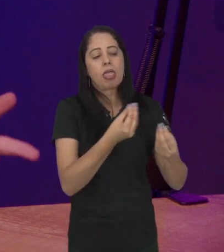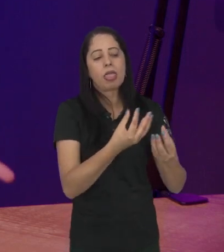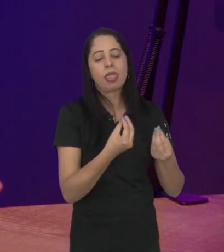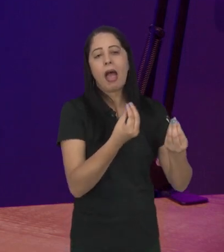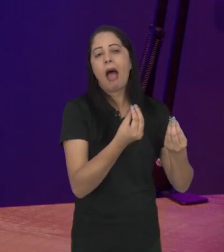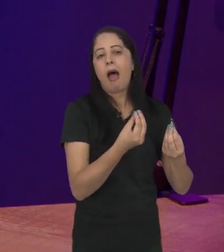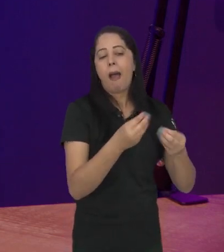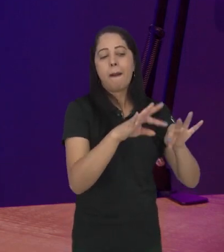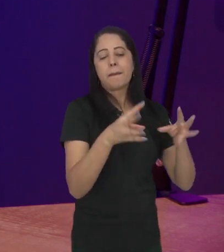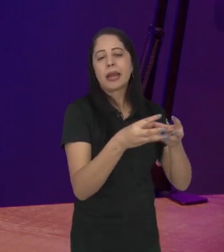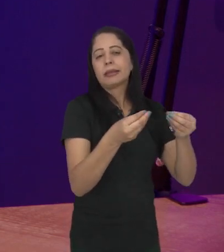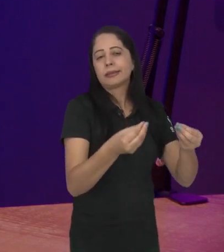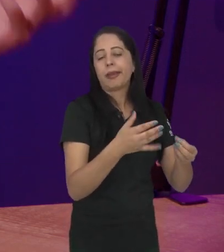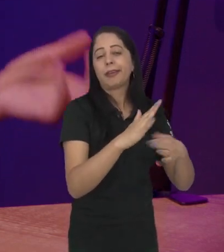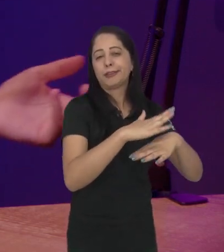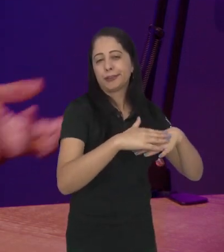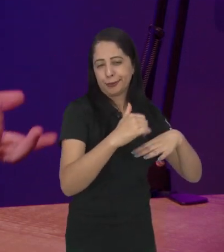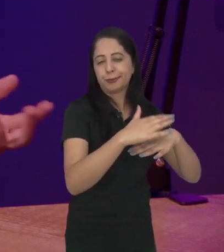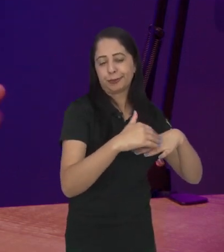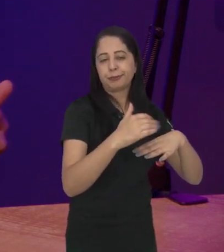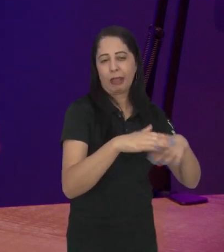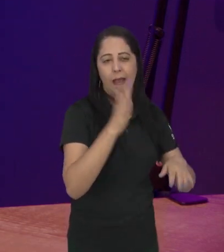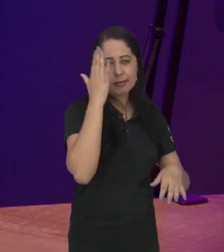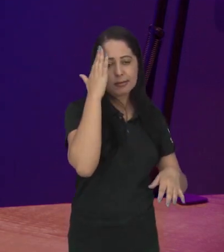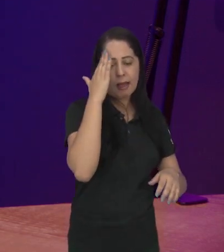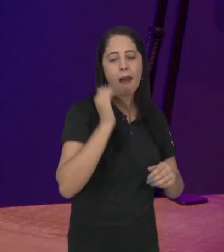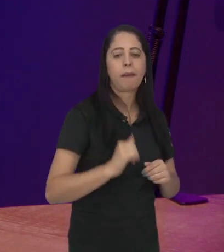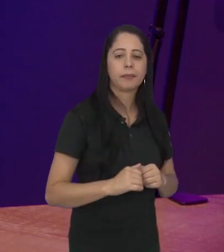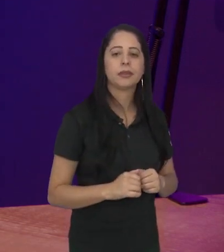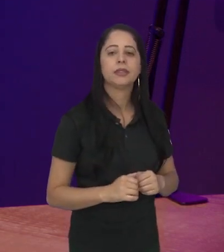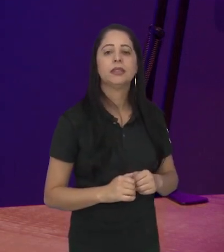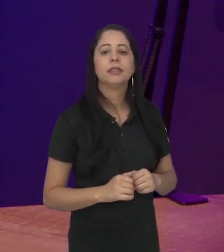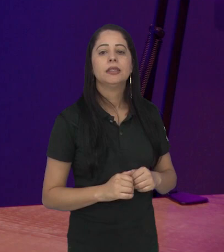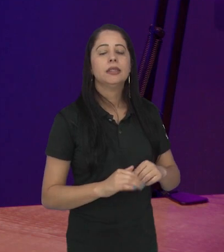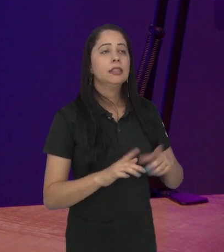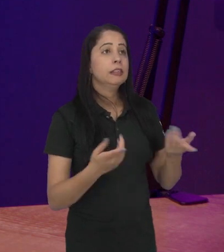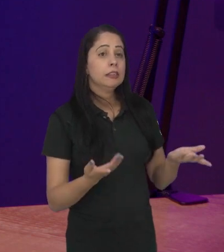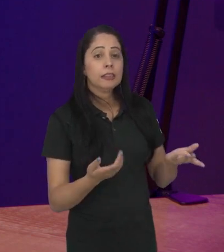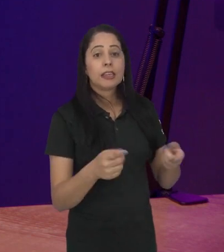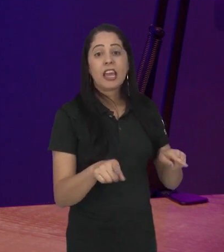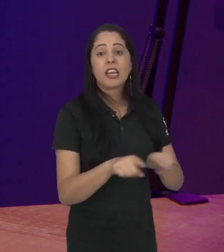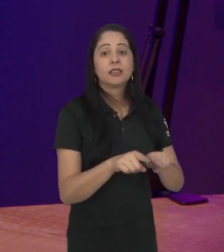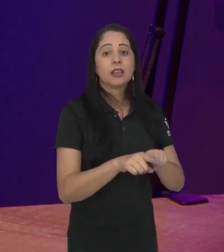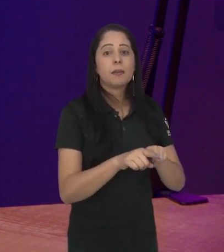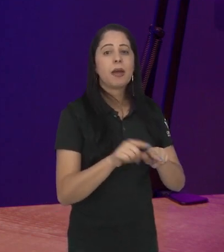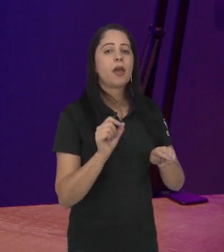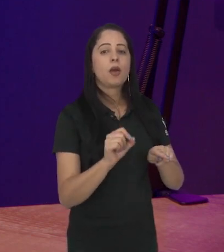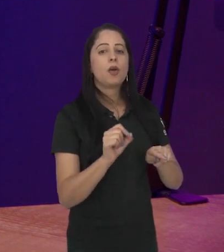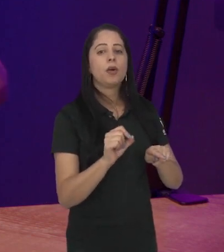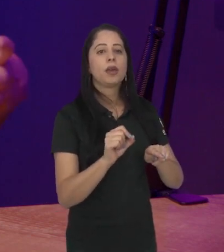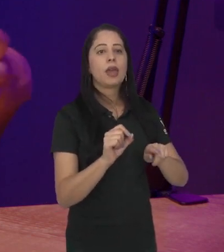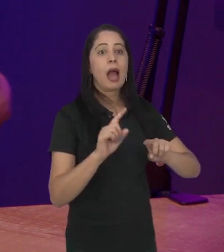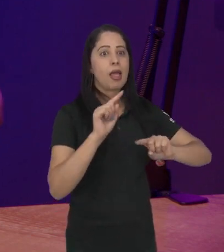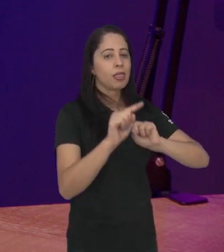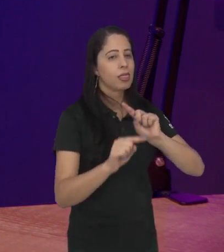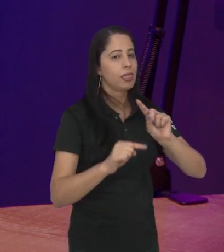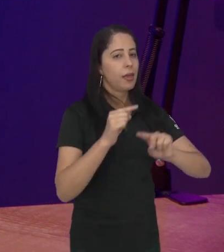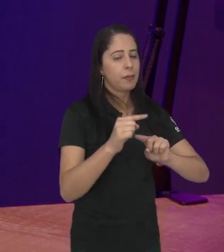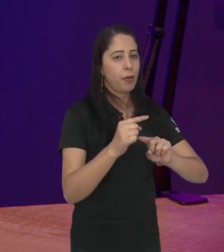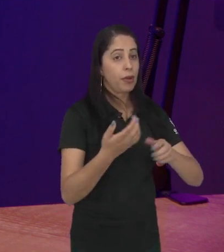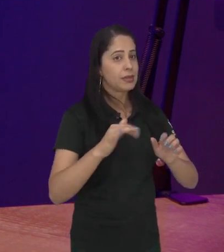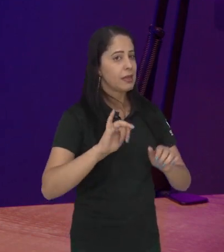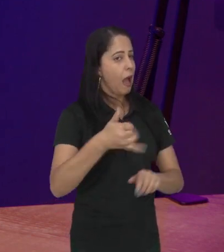ser indicados. Então, desde festinhas e chás envolvendo essas pessoas, até de fato colocar